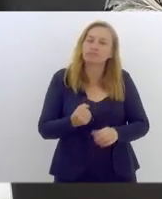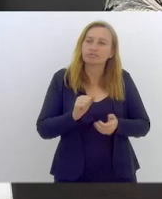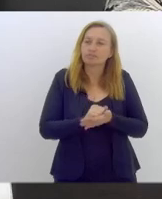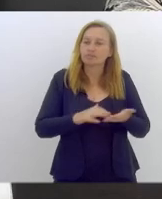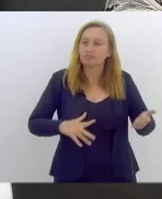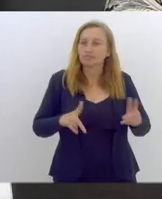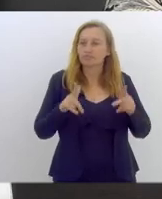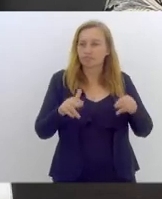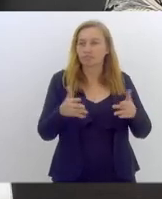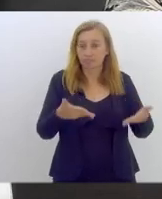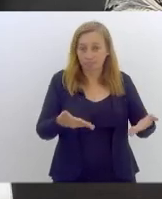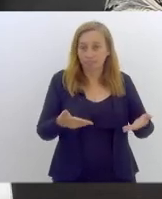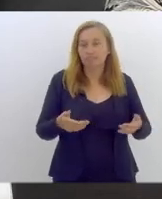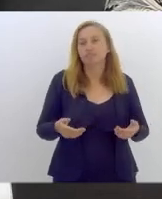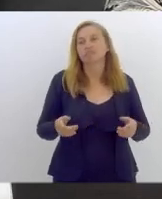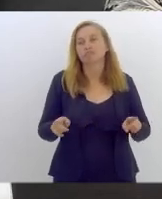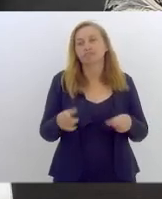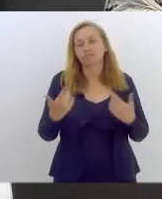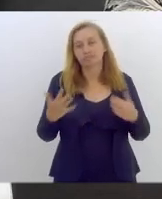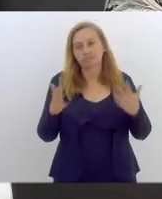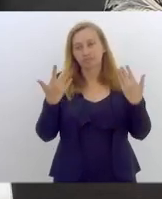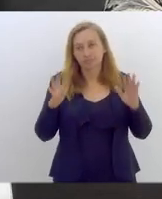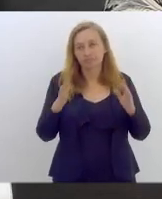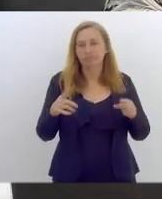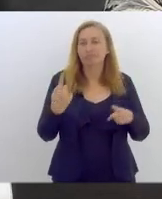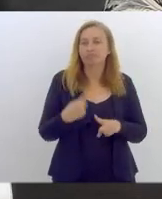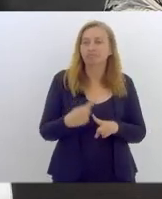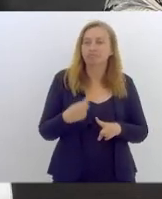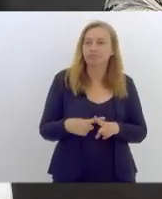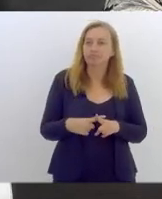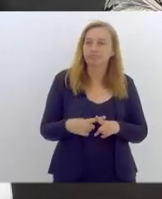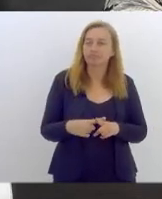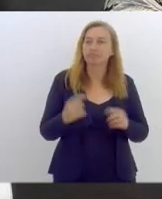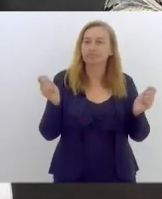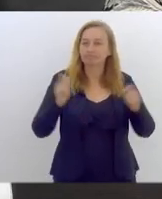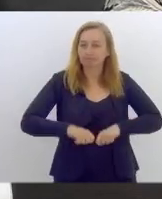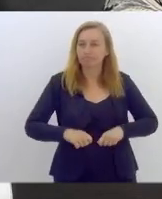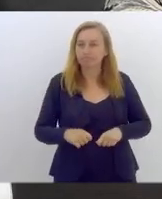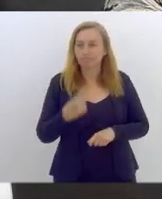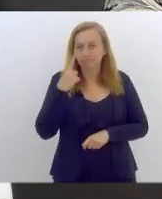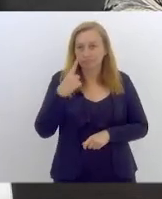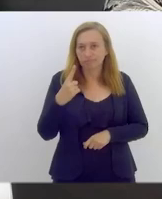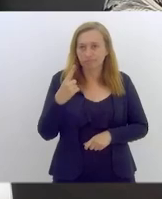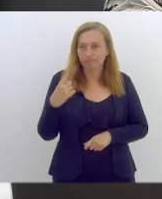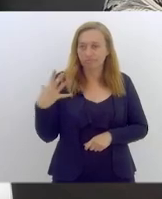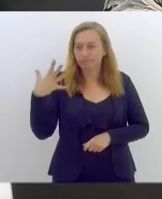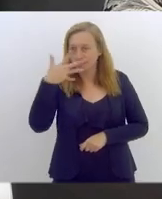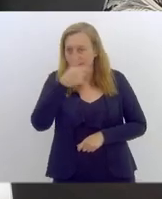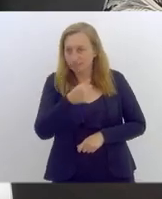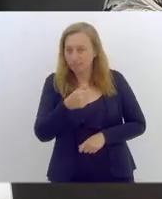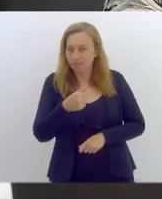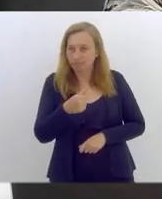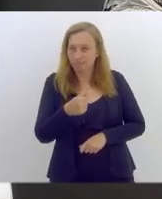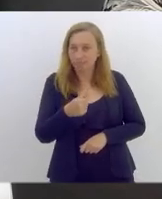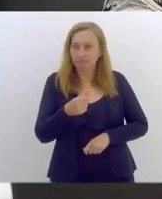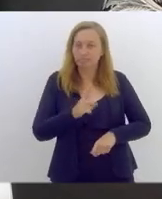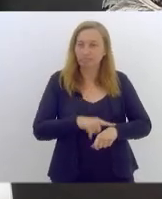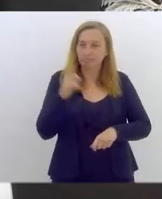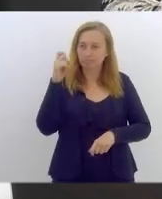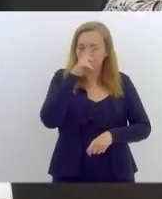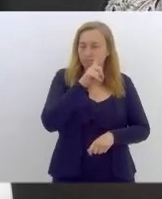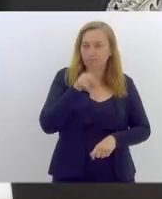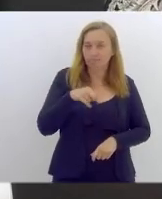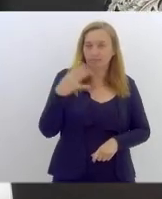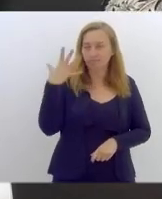como essa, mas também celebramos, porque se há alguma possibilidade de ver beleza em meio ao caos, é sem dúvida nenhuma